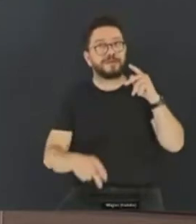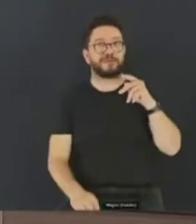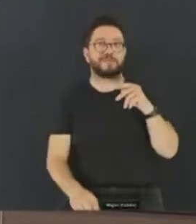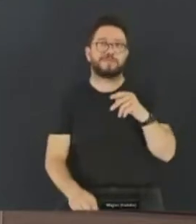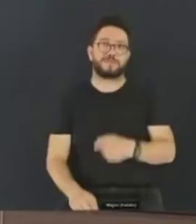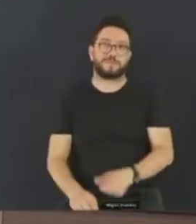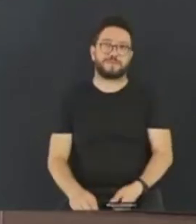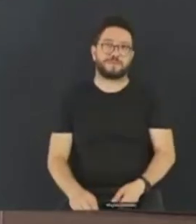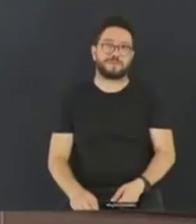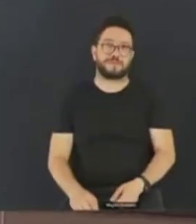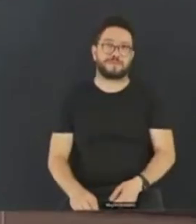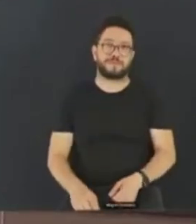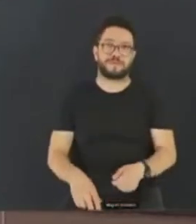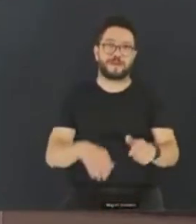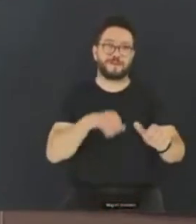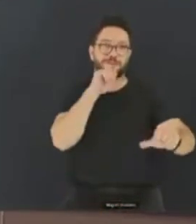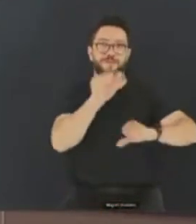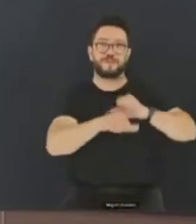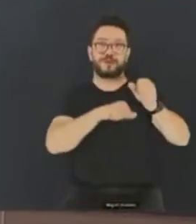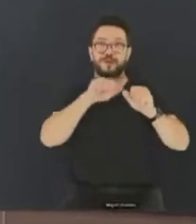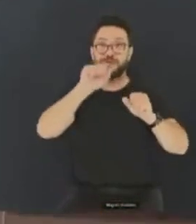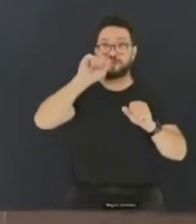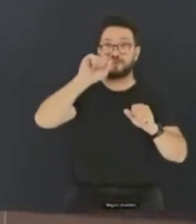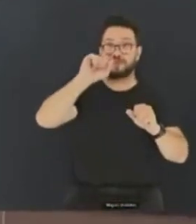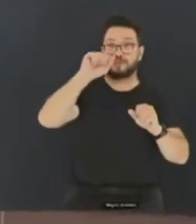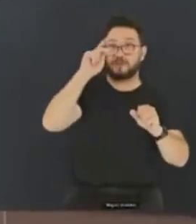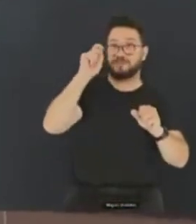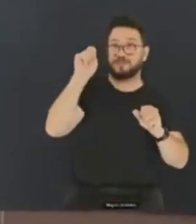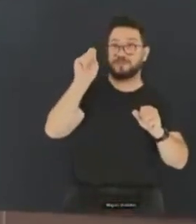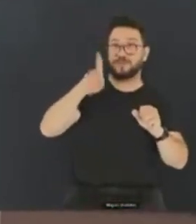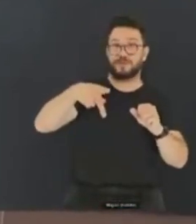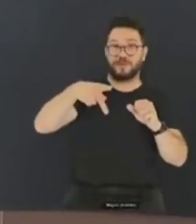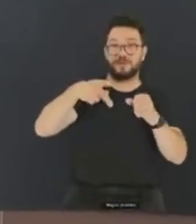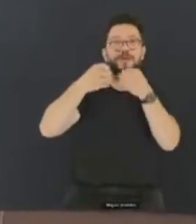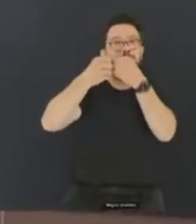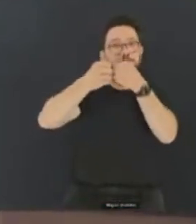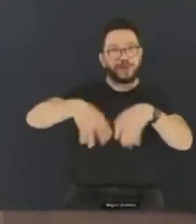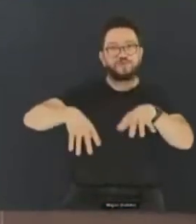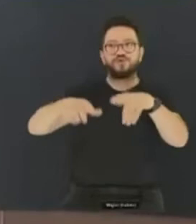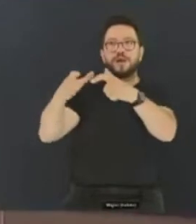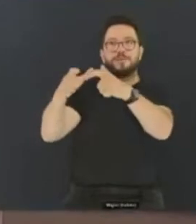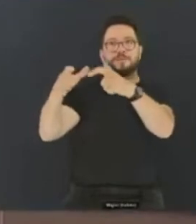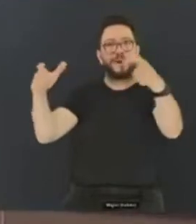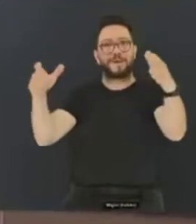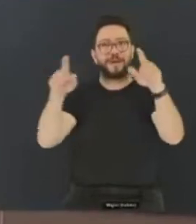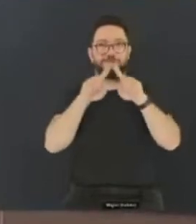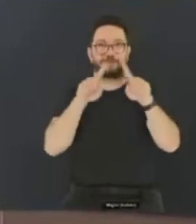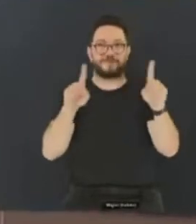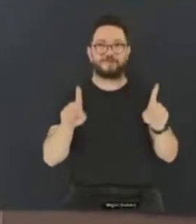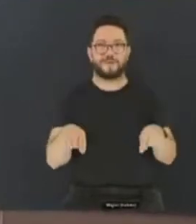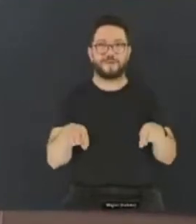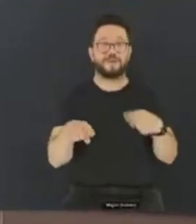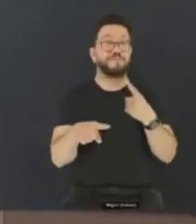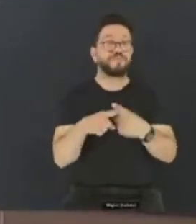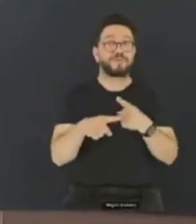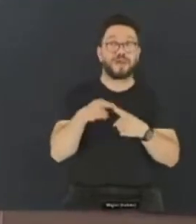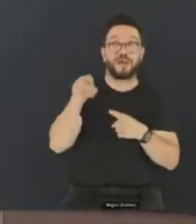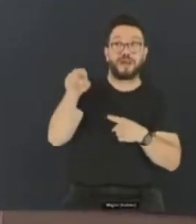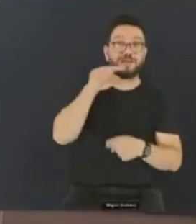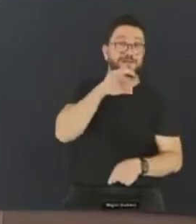reforma da Previdência que prejudica a maioria dos servidores, justamente aqueles que recebem o salário